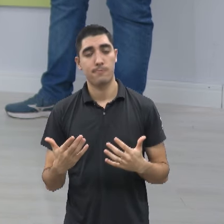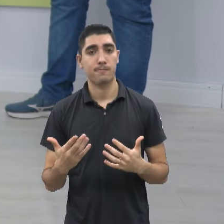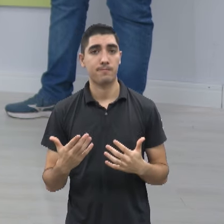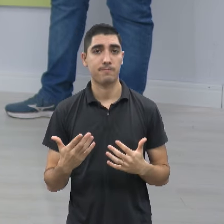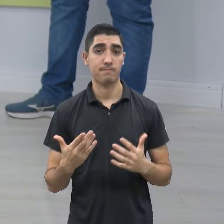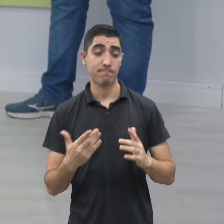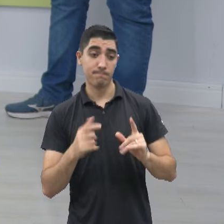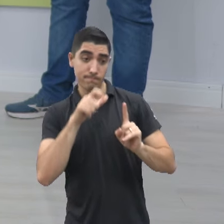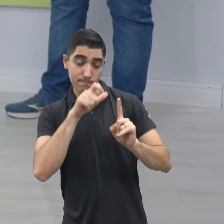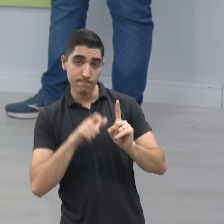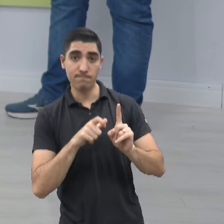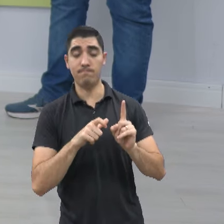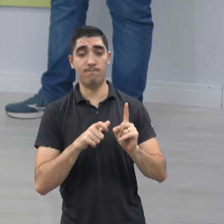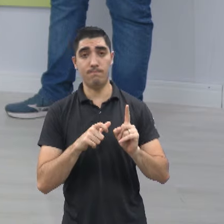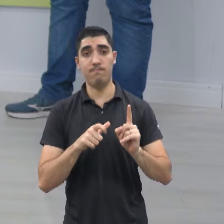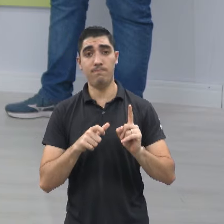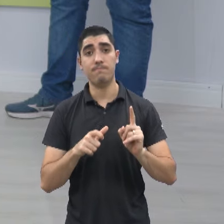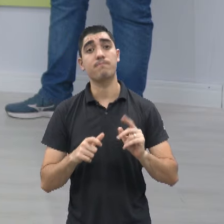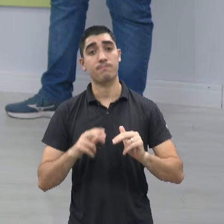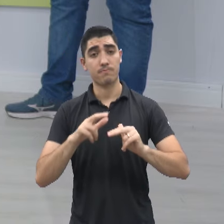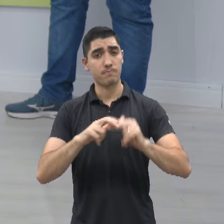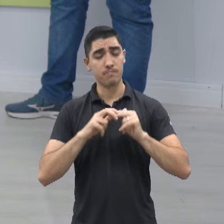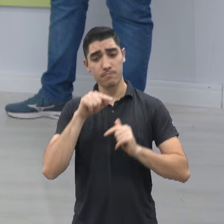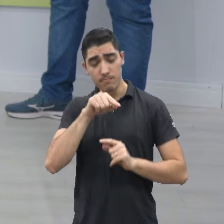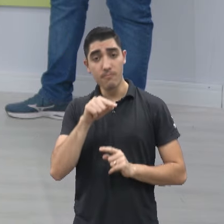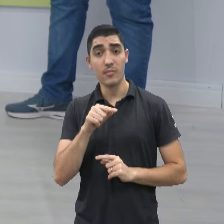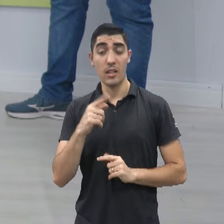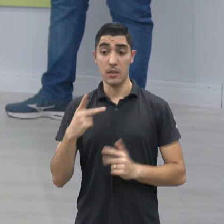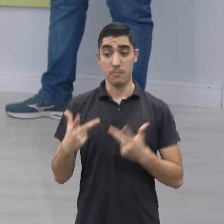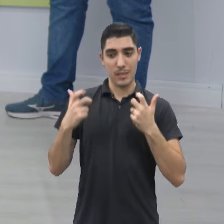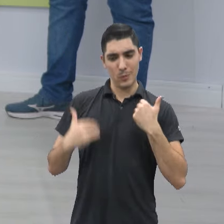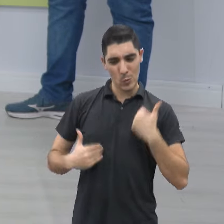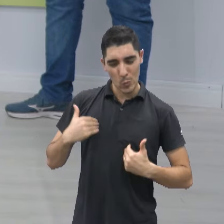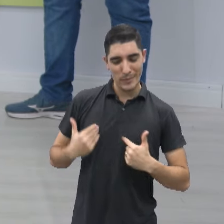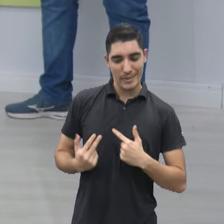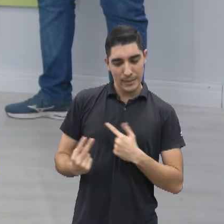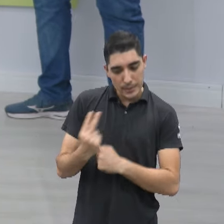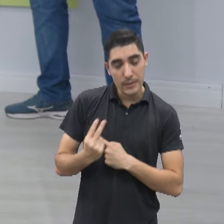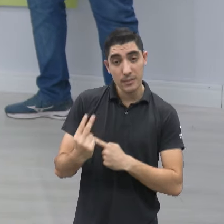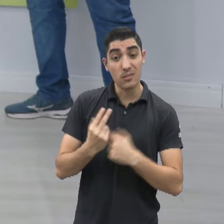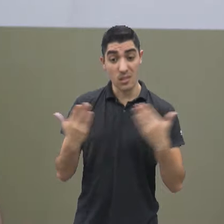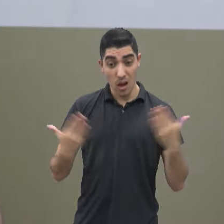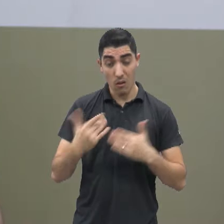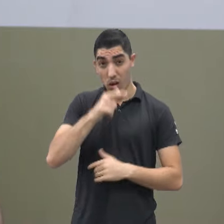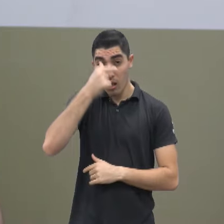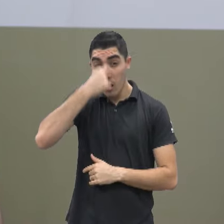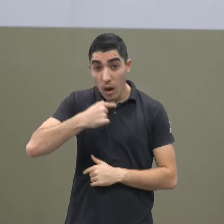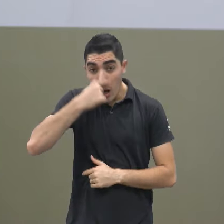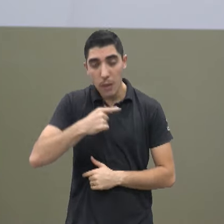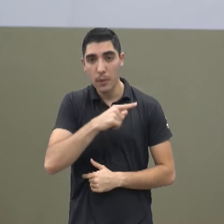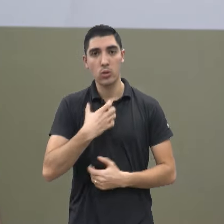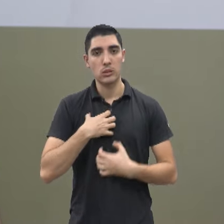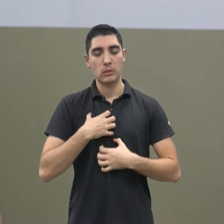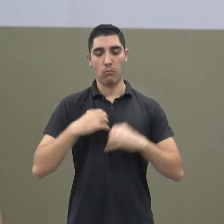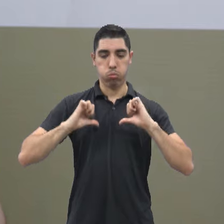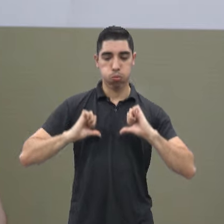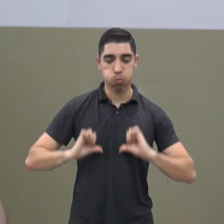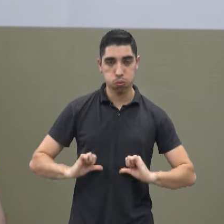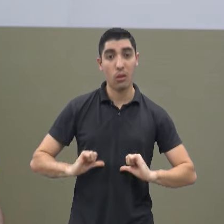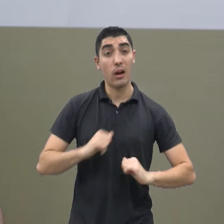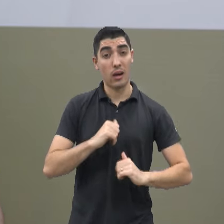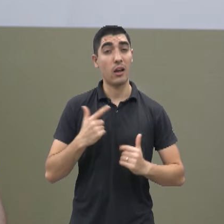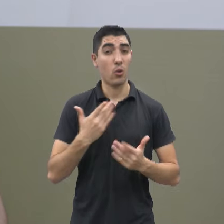Ele é muito magro, então ele tá tendo esse problema de adaptação física. E com essa gripe aí piorou um pouquinho. Ele caiu bem de rendimento esses dois